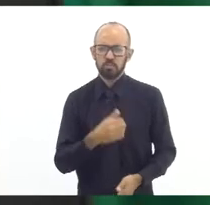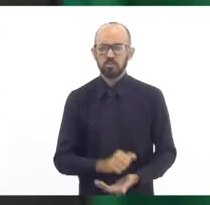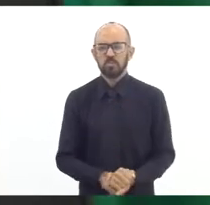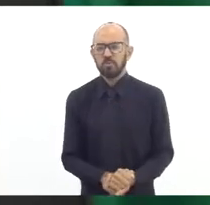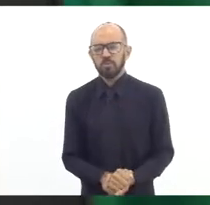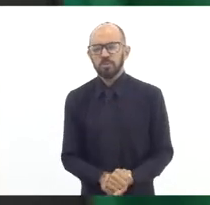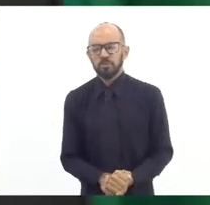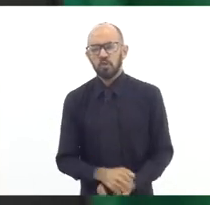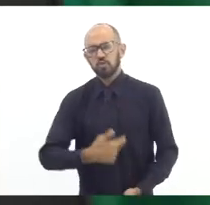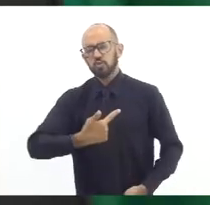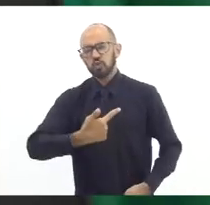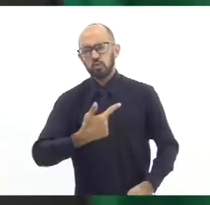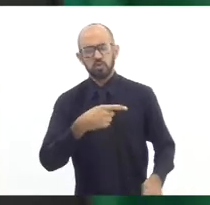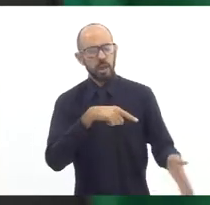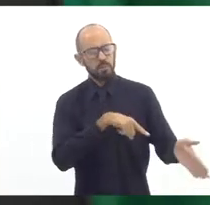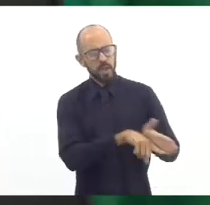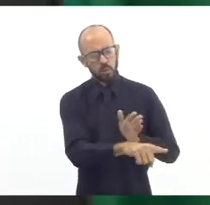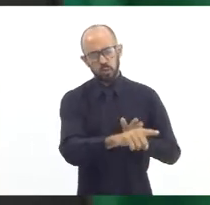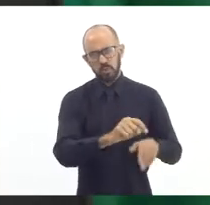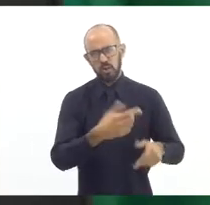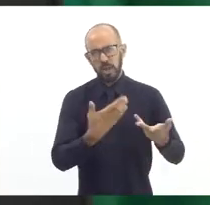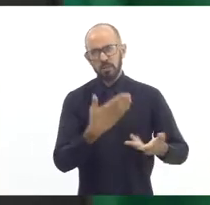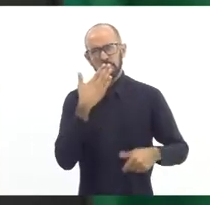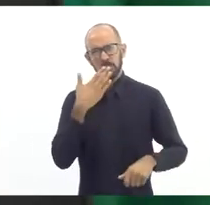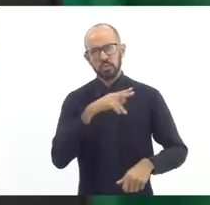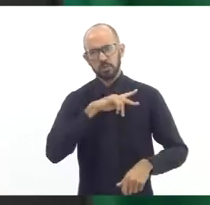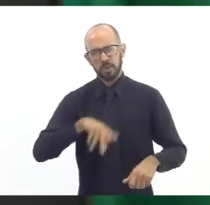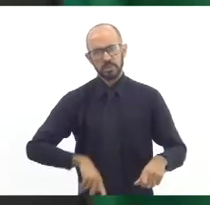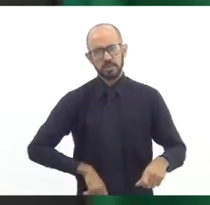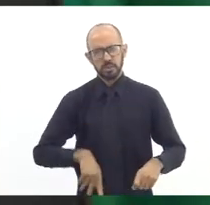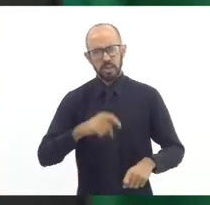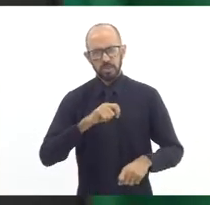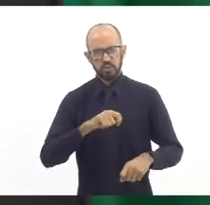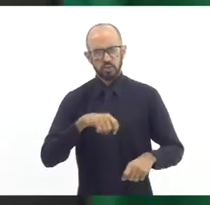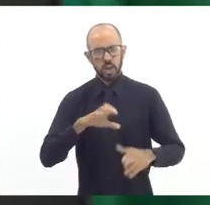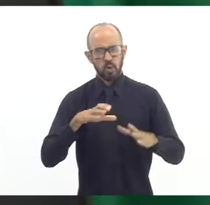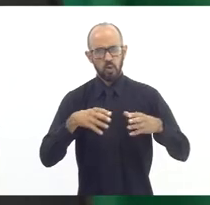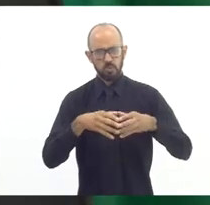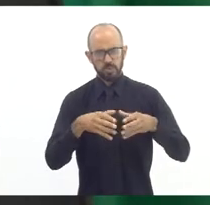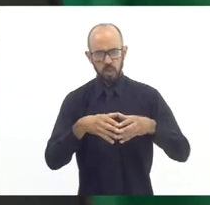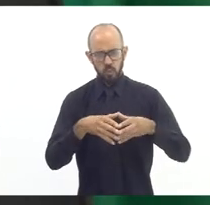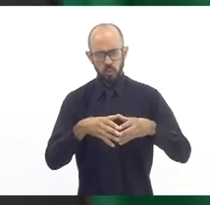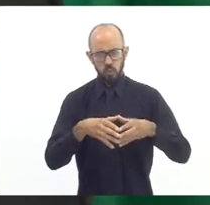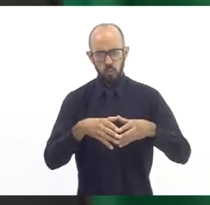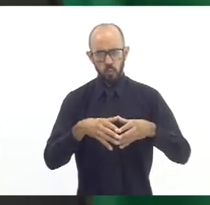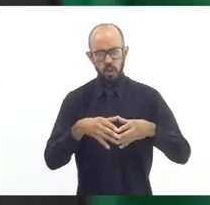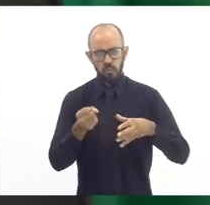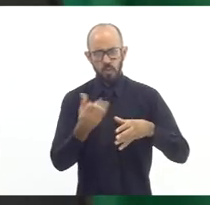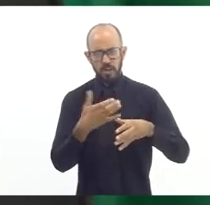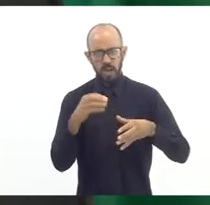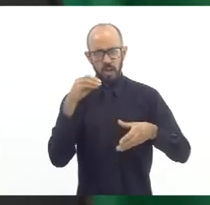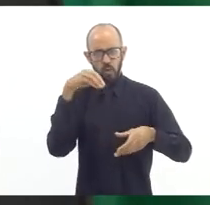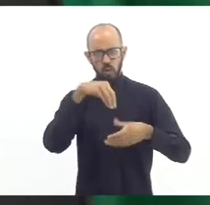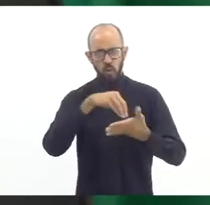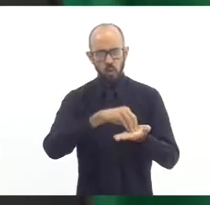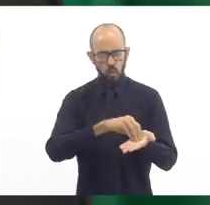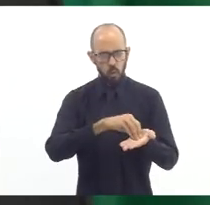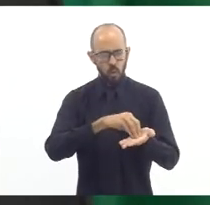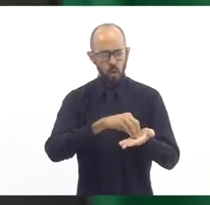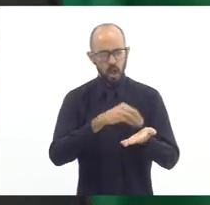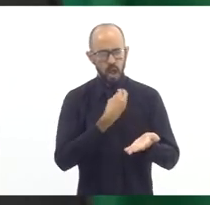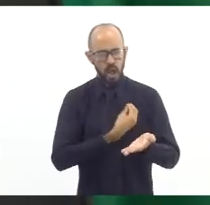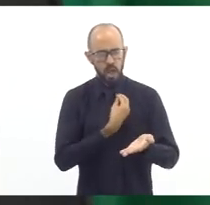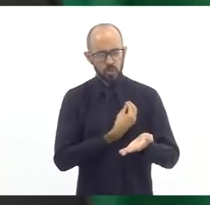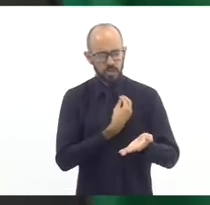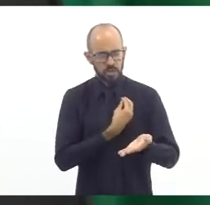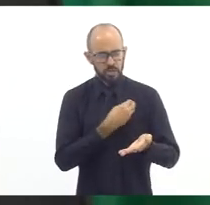coisa, eu queria pedir à presidente da comissão para, quando ela colocou aqui a atualização das planilhas,